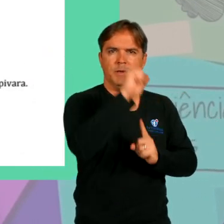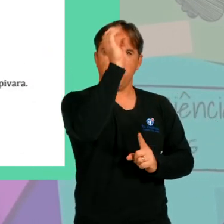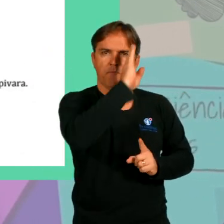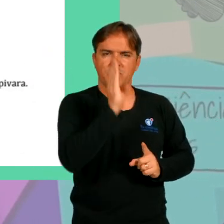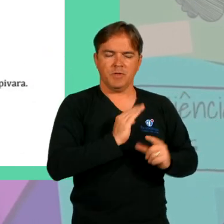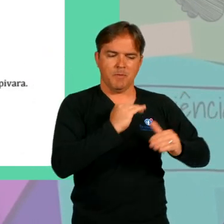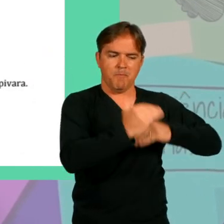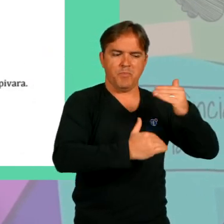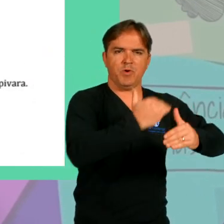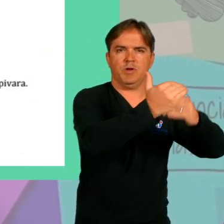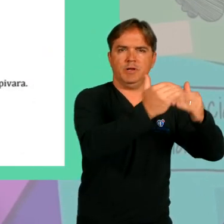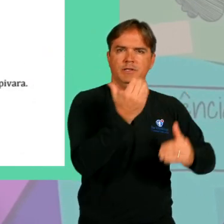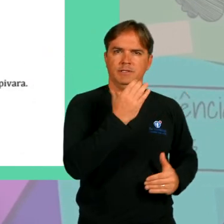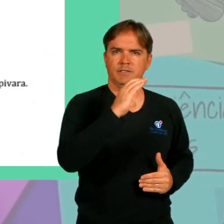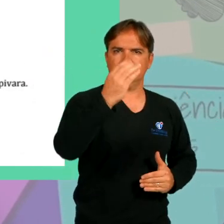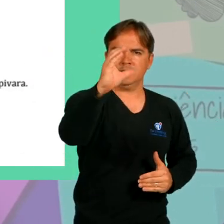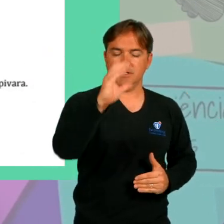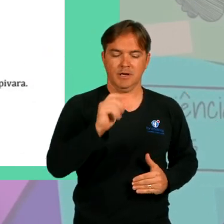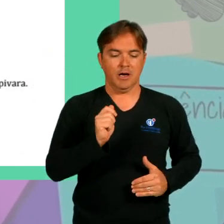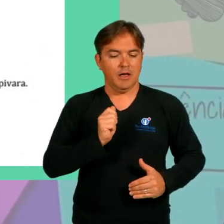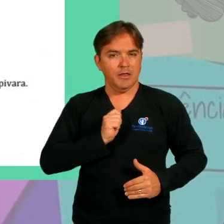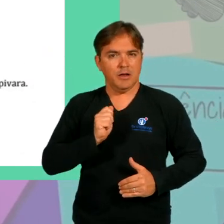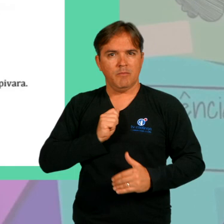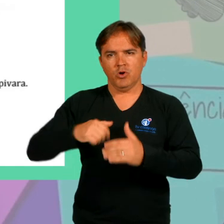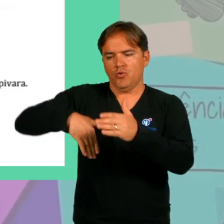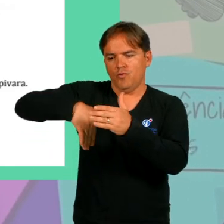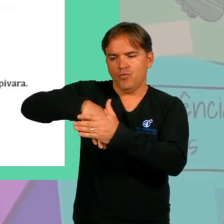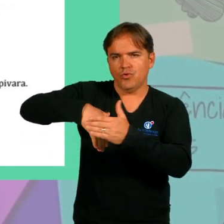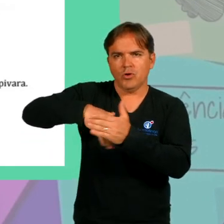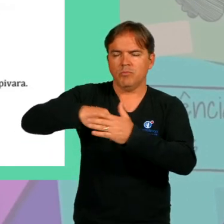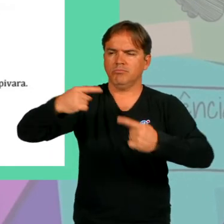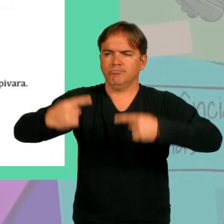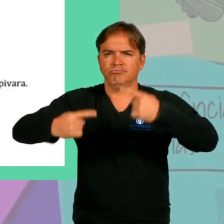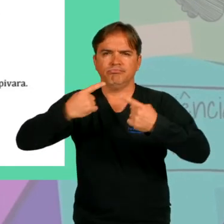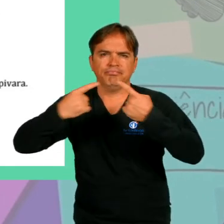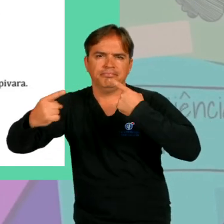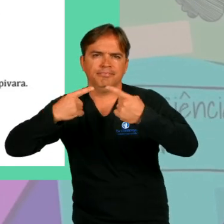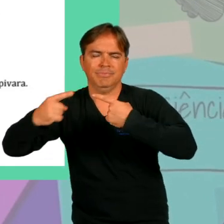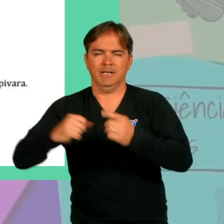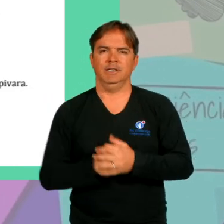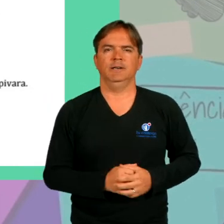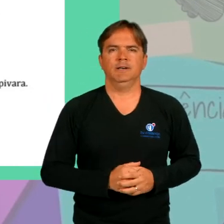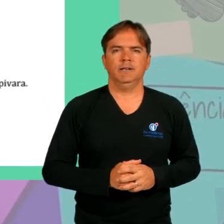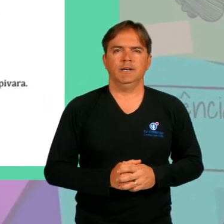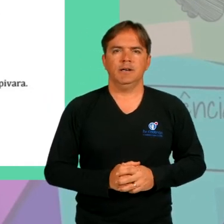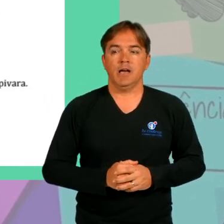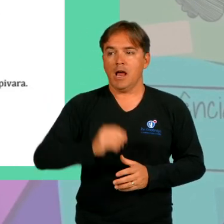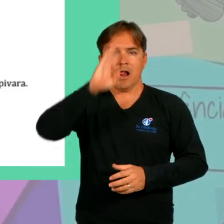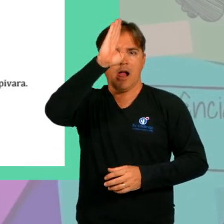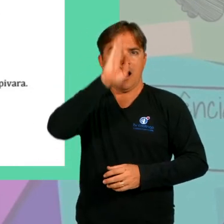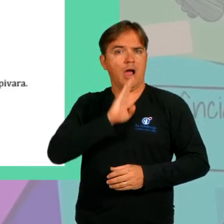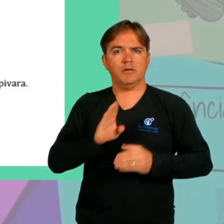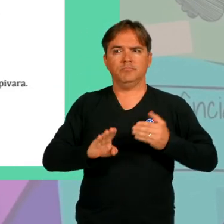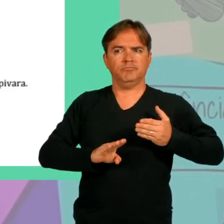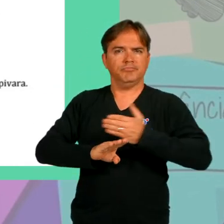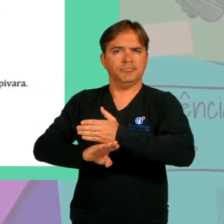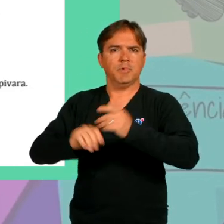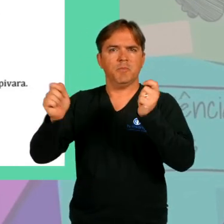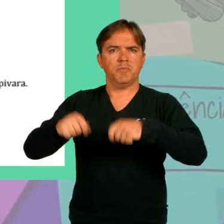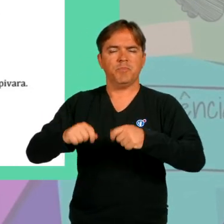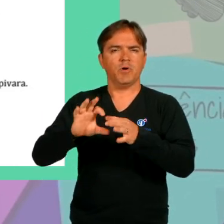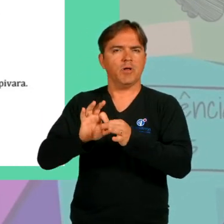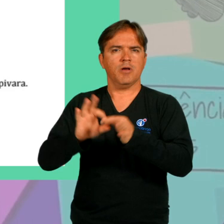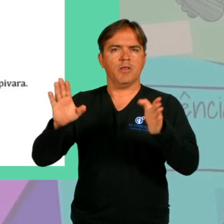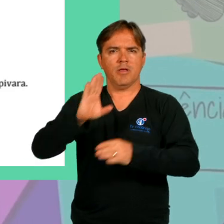para o progresso da ciência e antropologia e futebol em diálogo o evento é gratuito Aberto ao público e